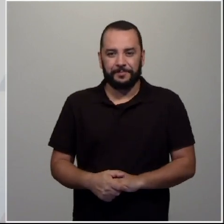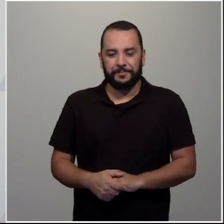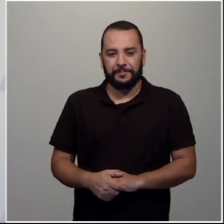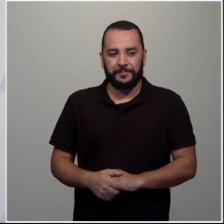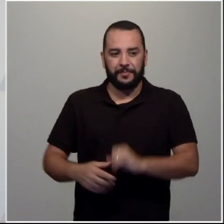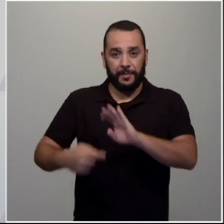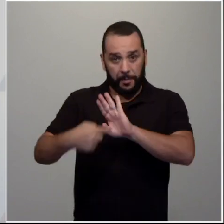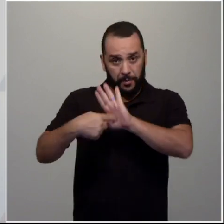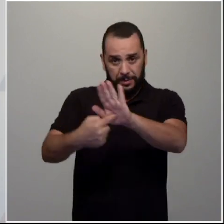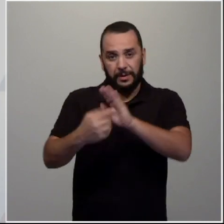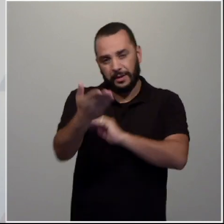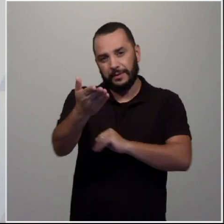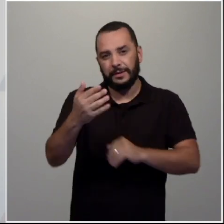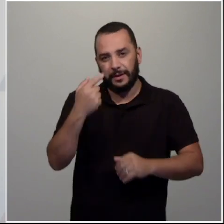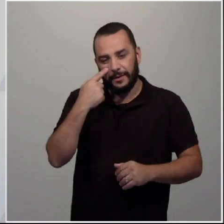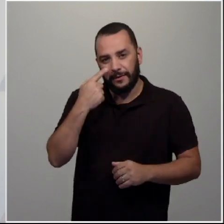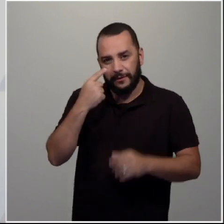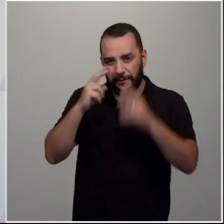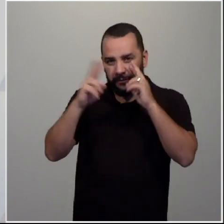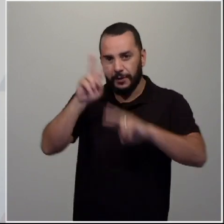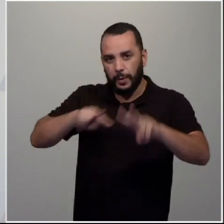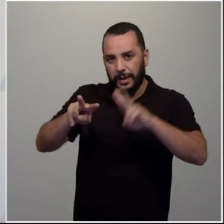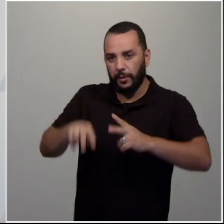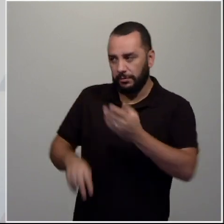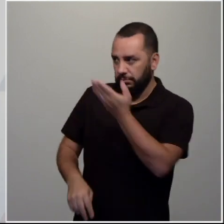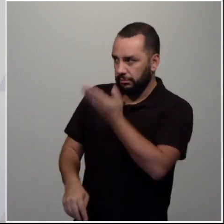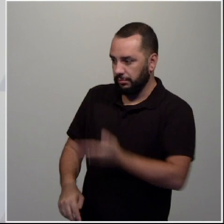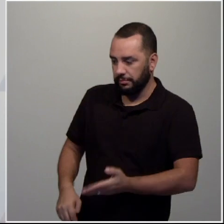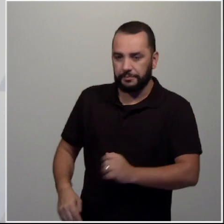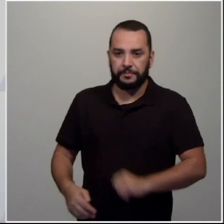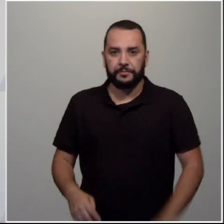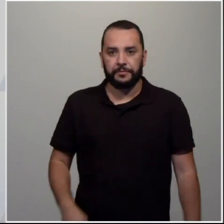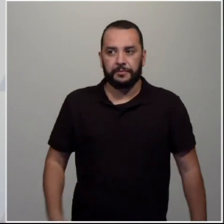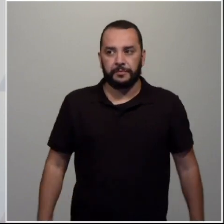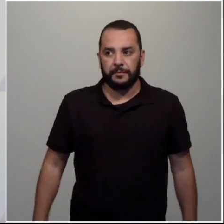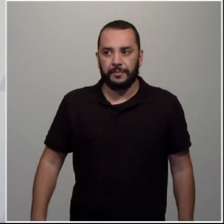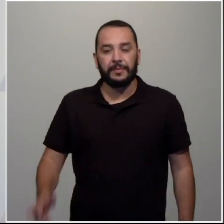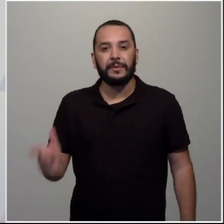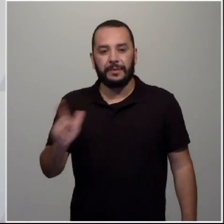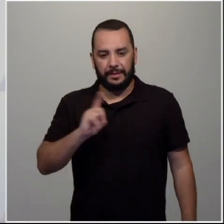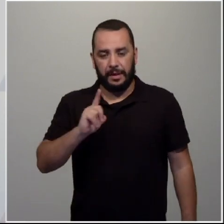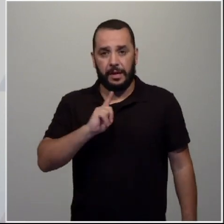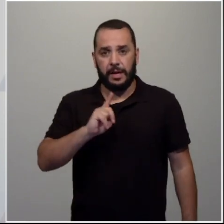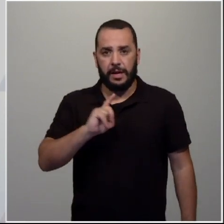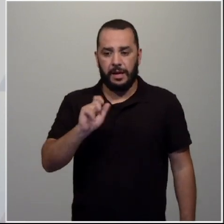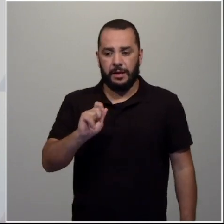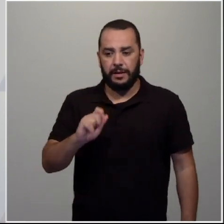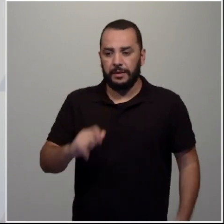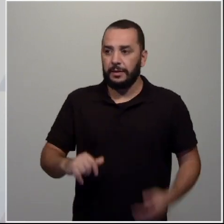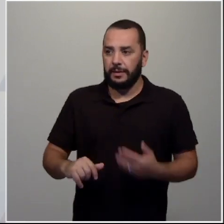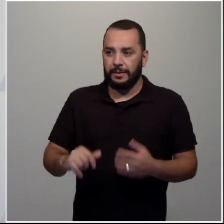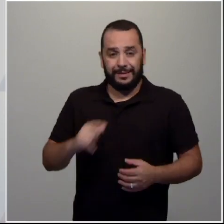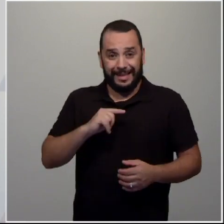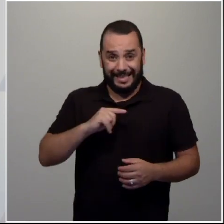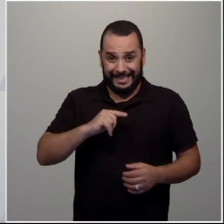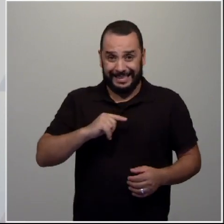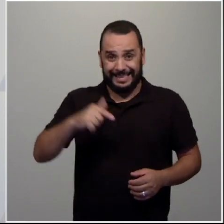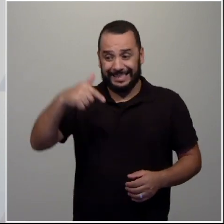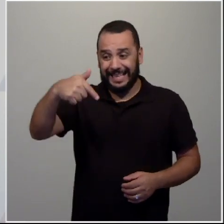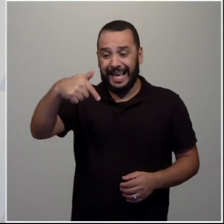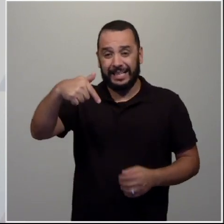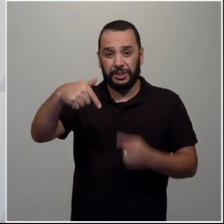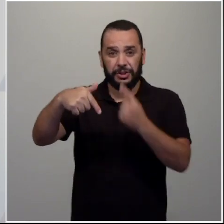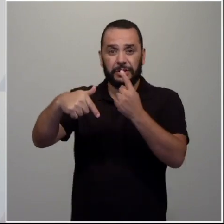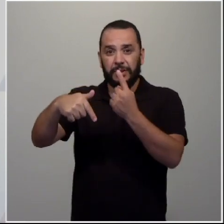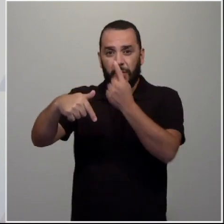slide pra facilitar a quem a observação aqui nós temos sete símbolos que representam 1